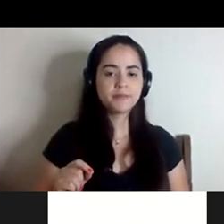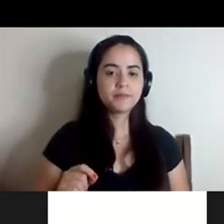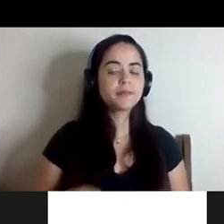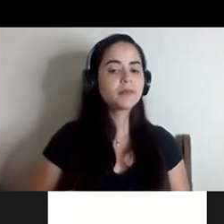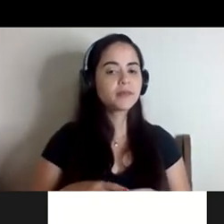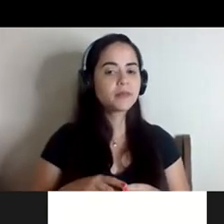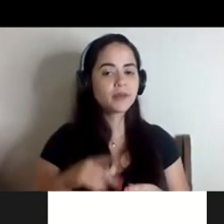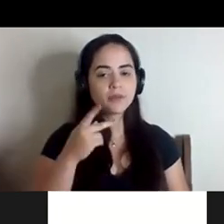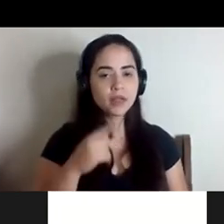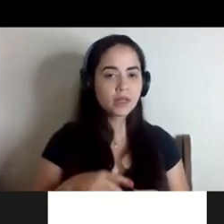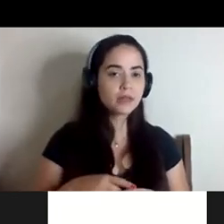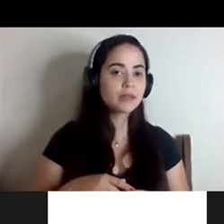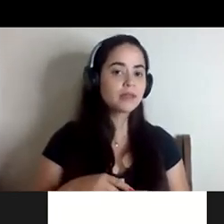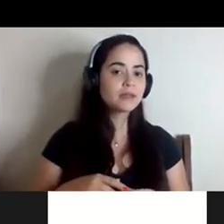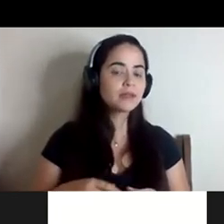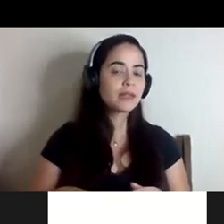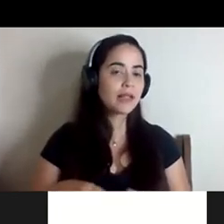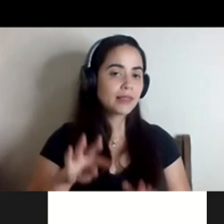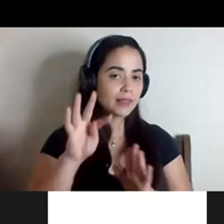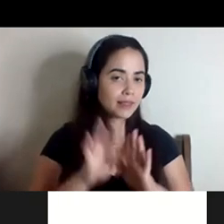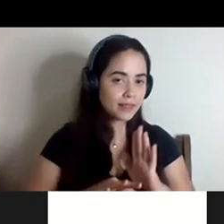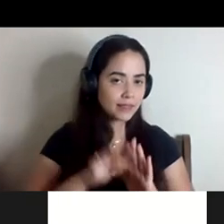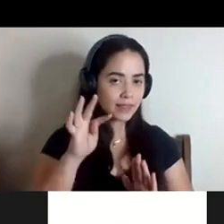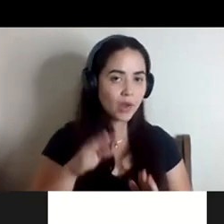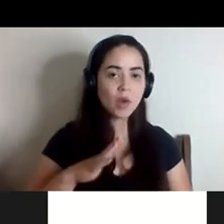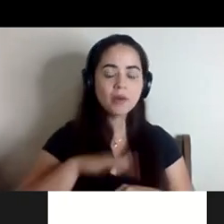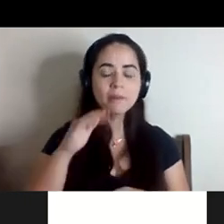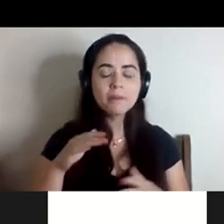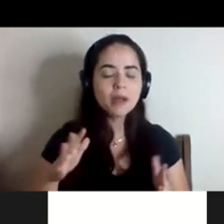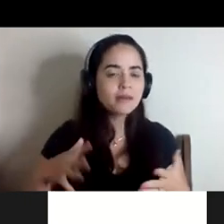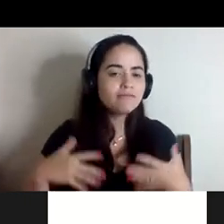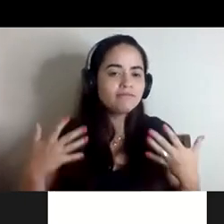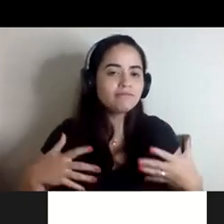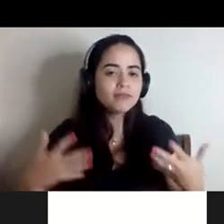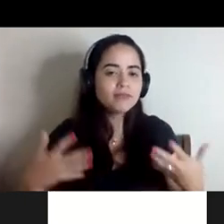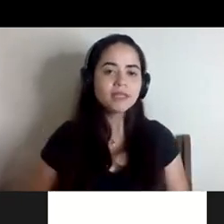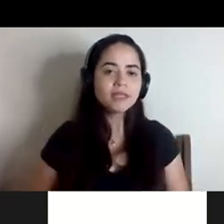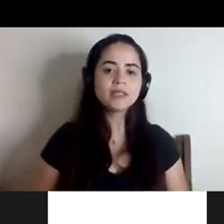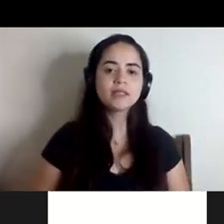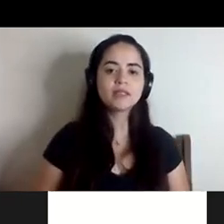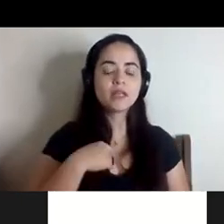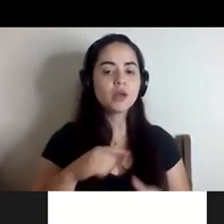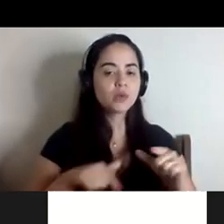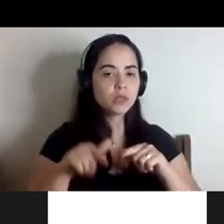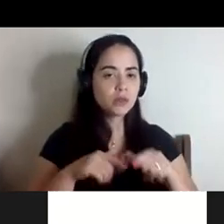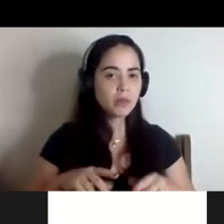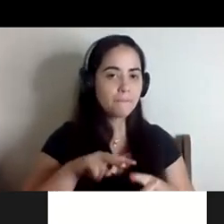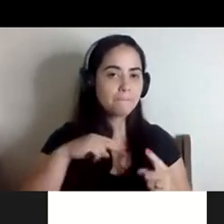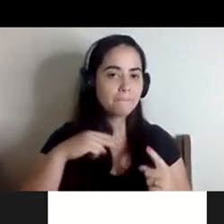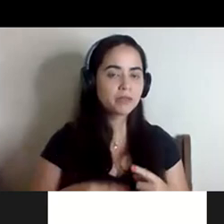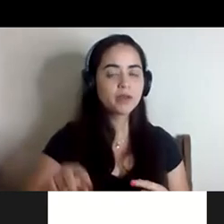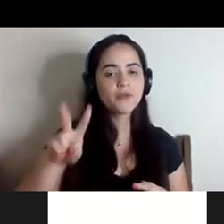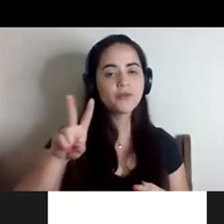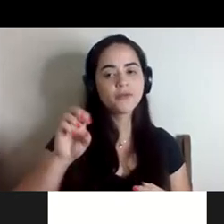abordagem teórica que mais me inspira. Eu trabalho com a perspectiva weberiana.